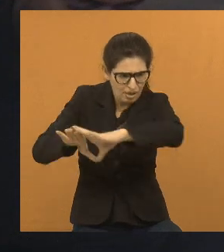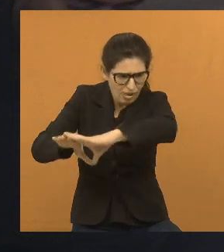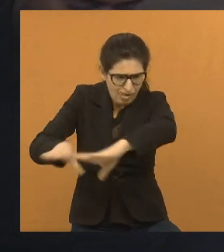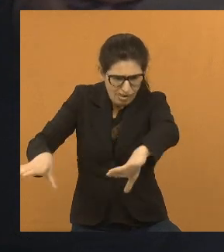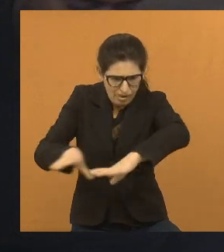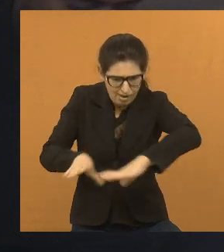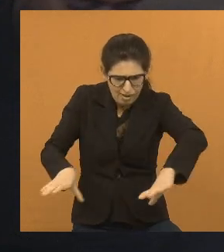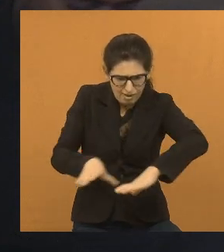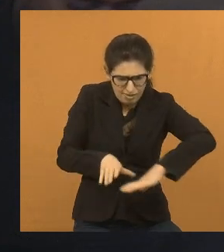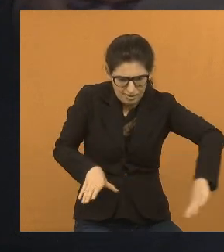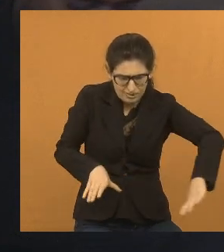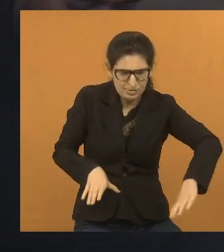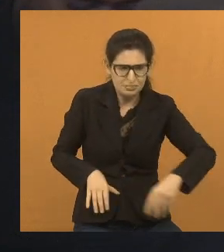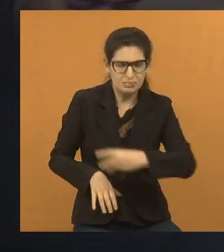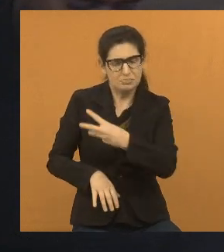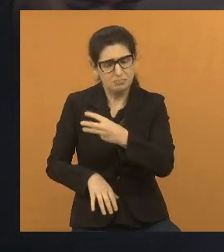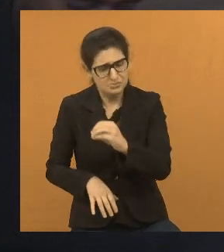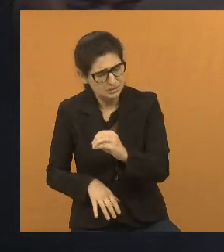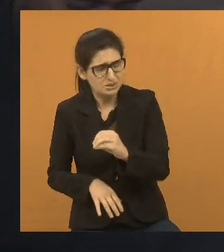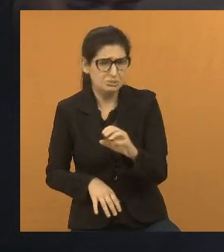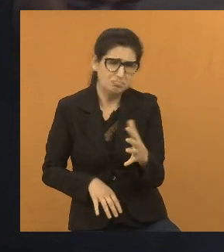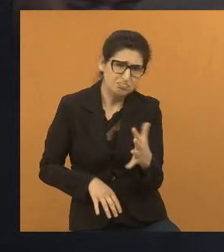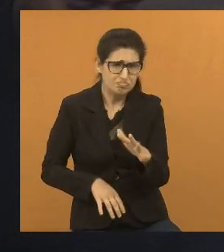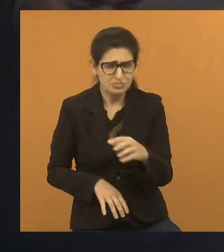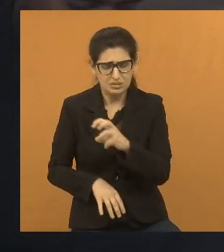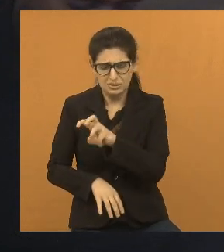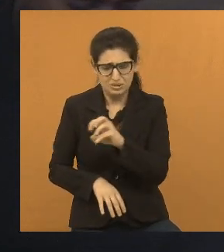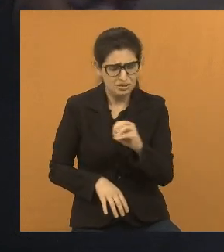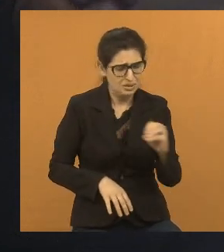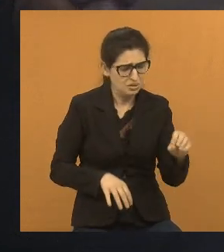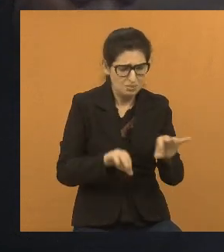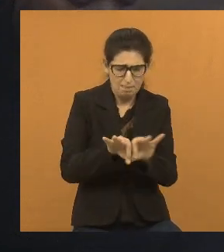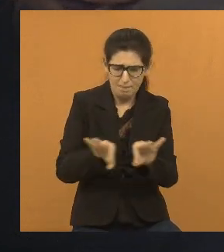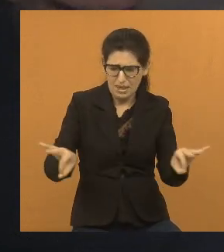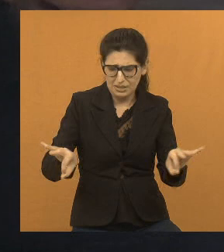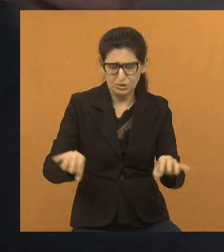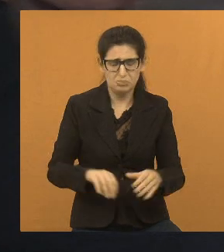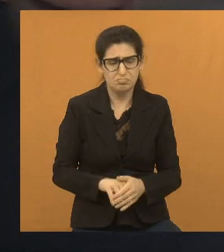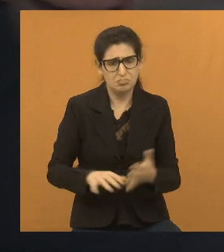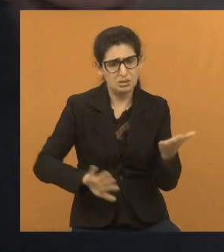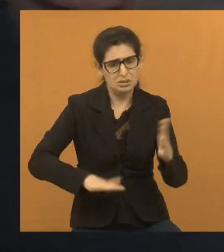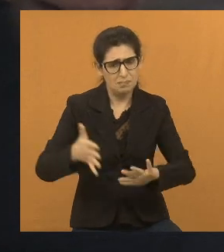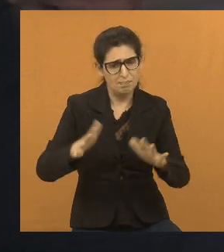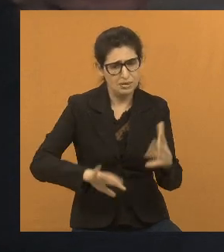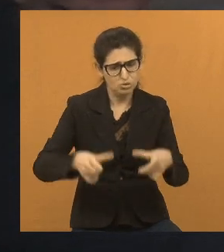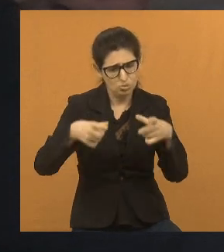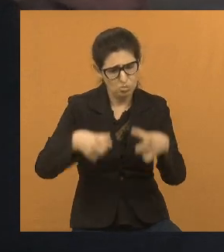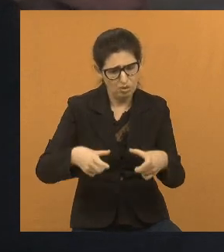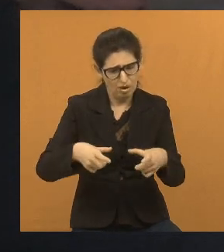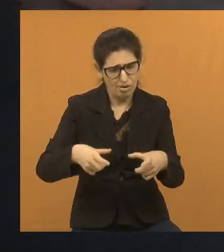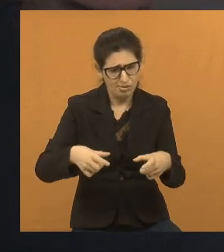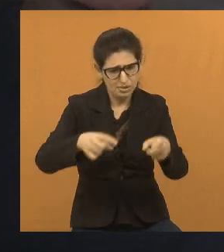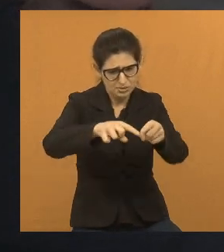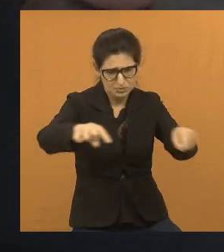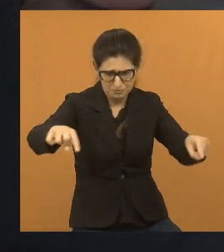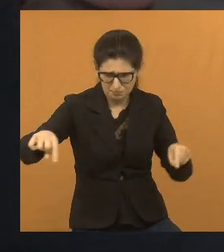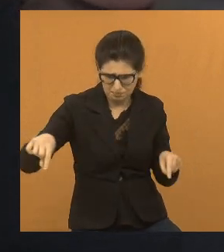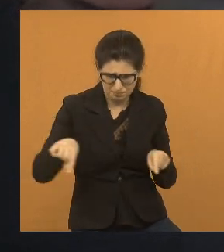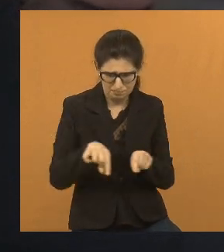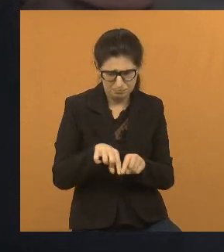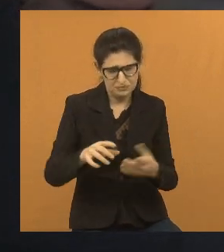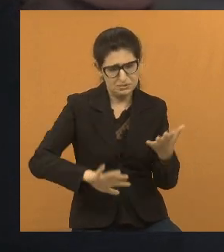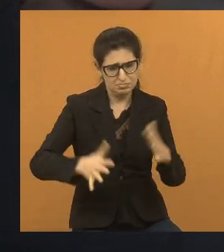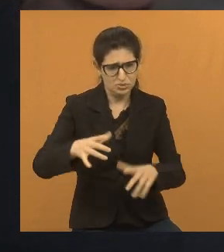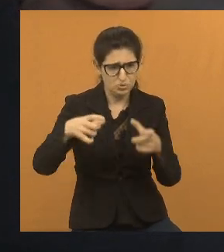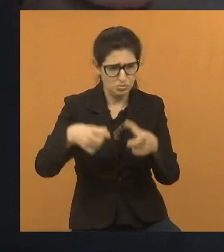de trechos de 30 a 500 metros, dependendo das condições geológicas, né, do local em que se tome por base ali. Então,